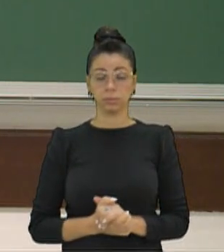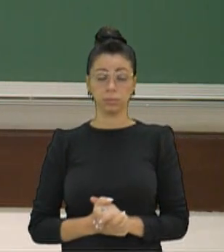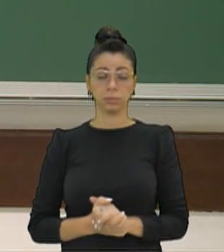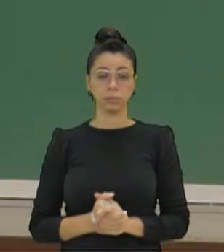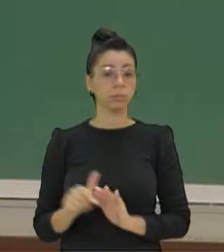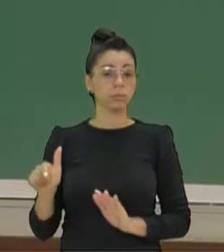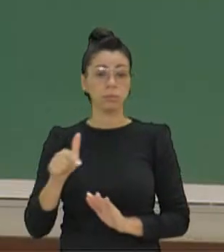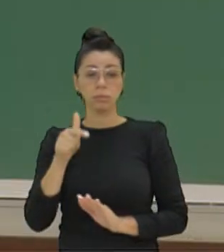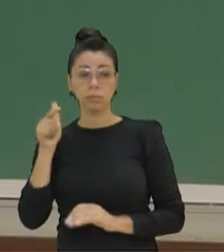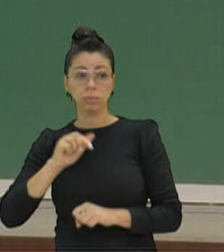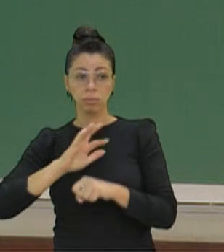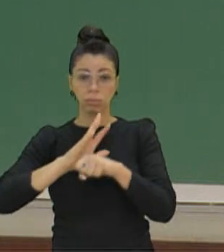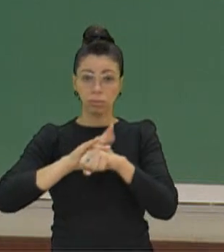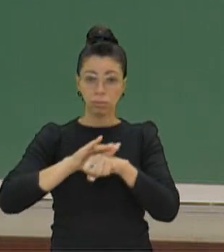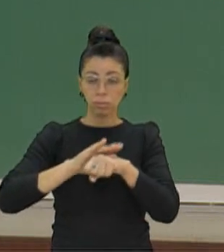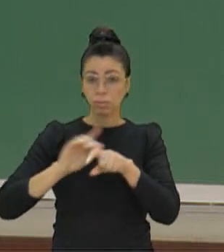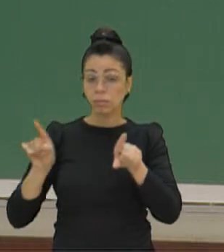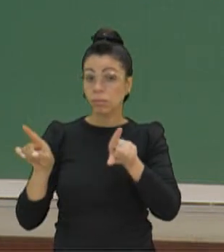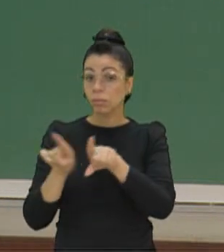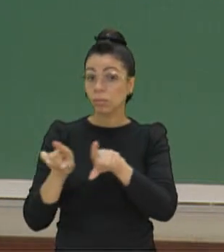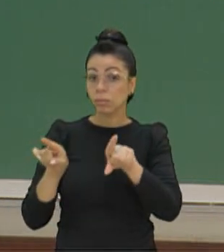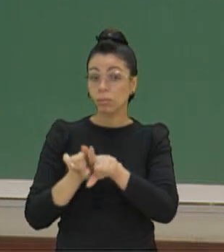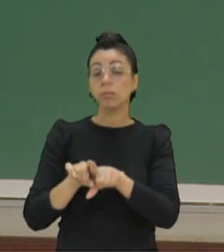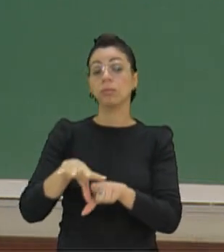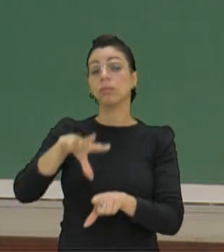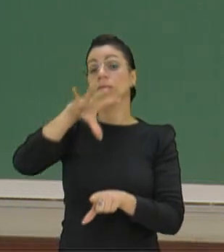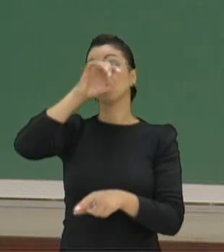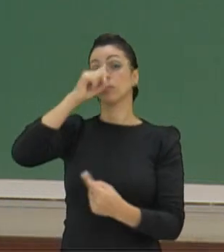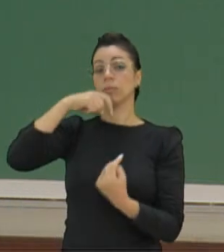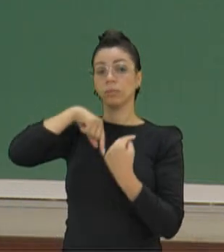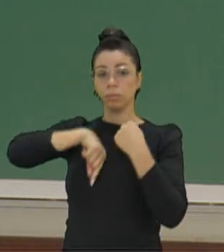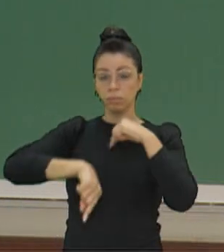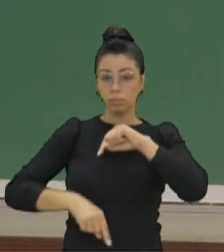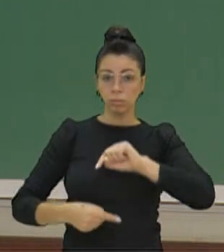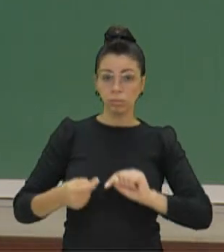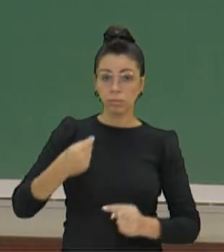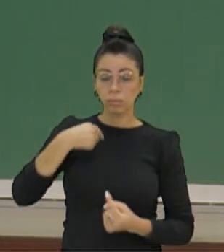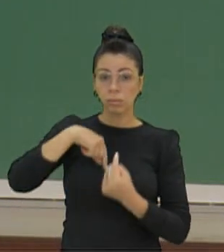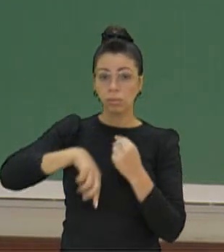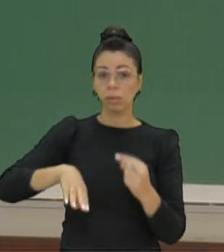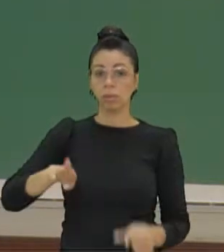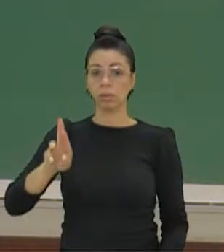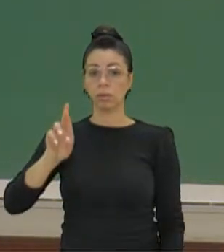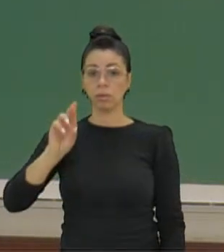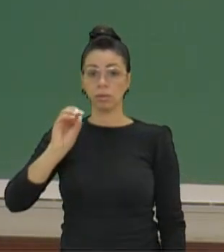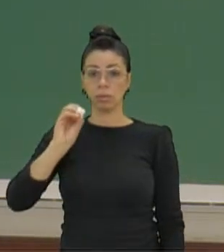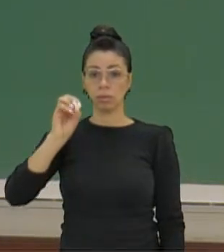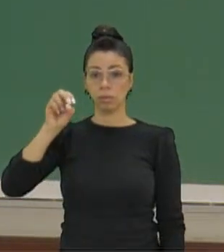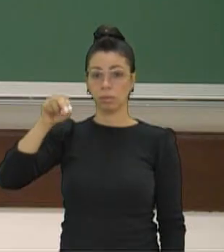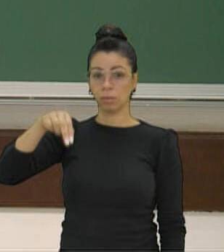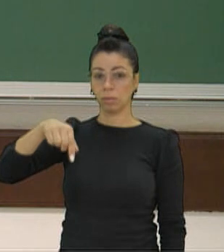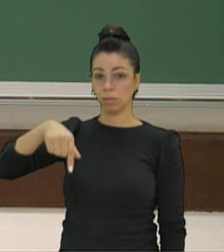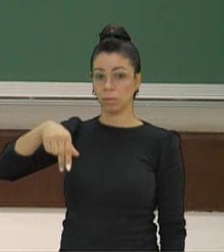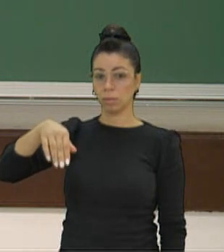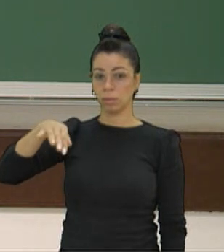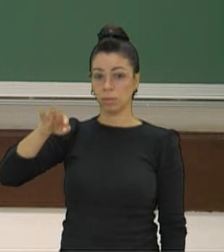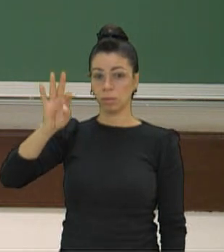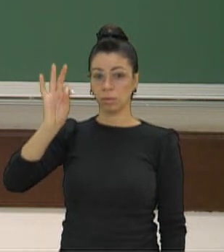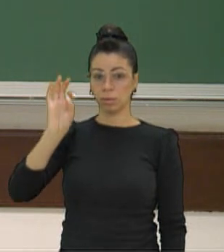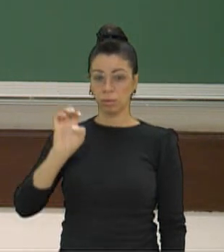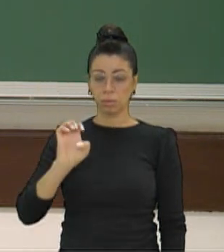Outra doença que também afeta o sistema respiratório é a bronquite. Por que esse nome